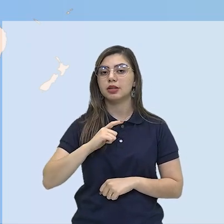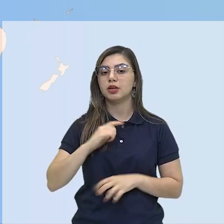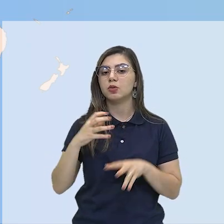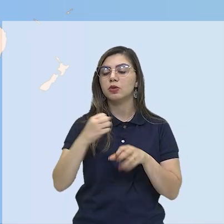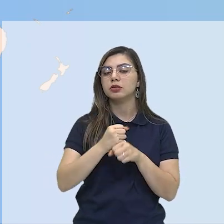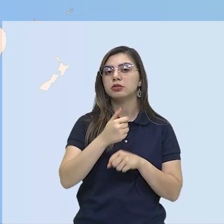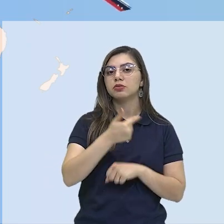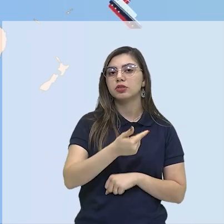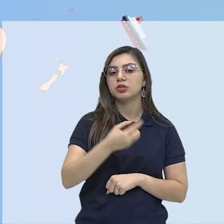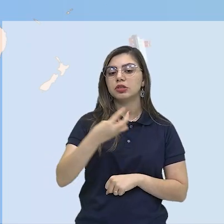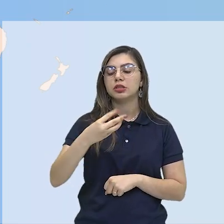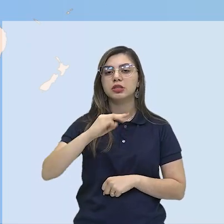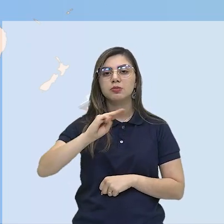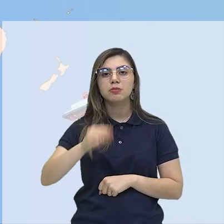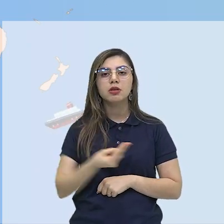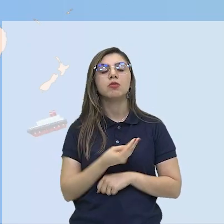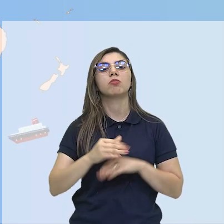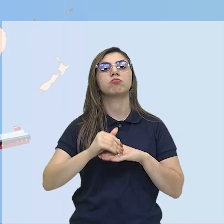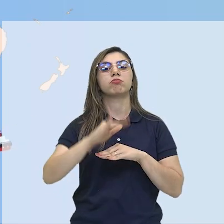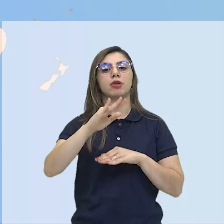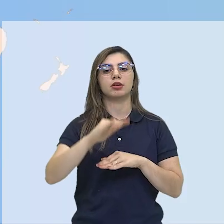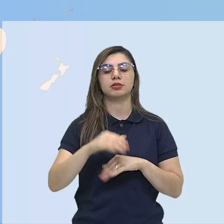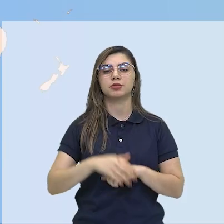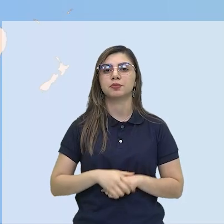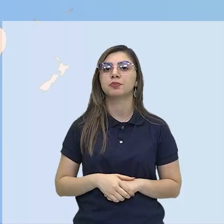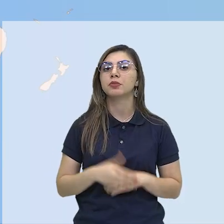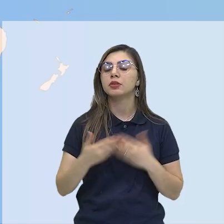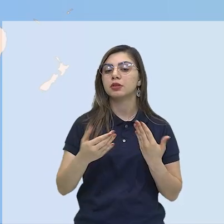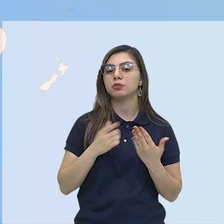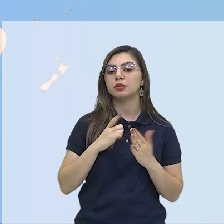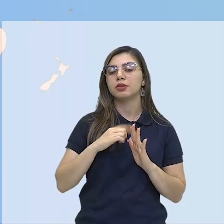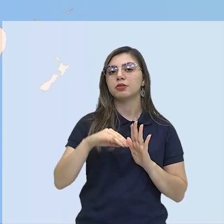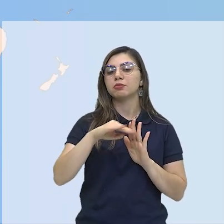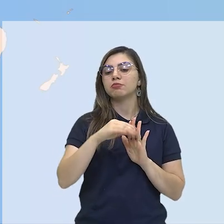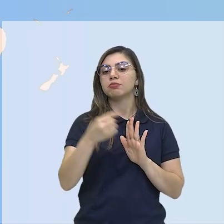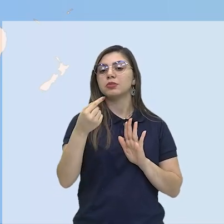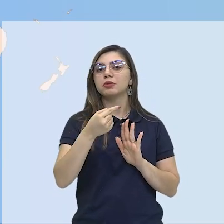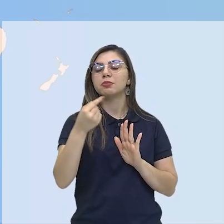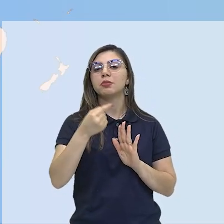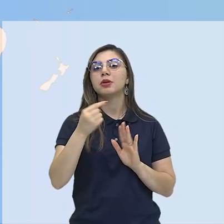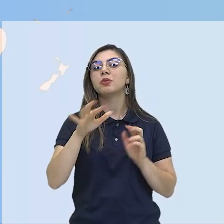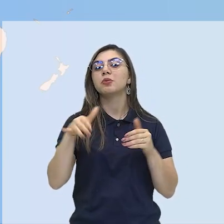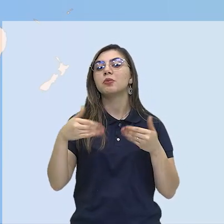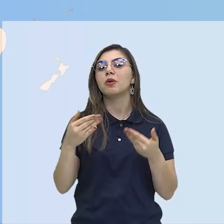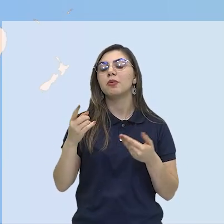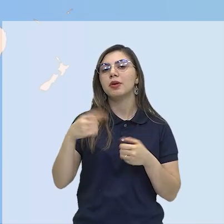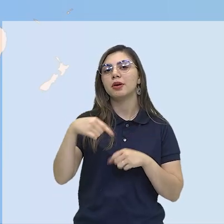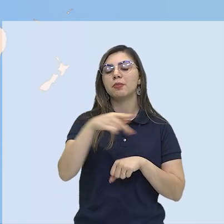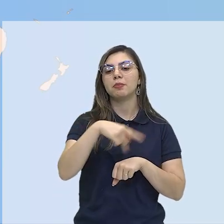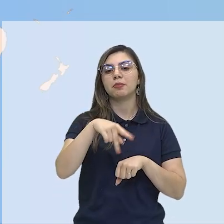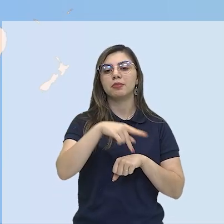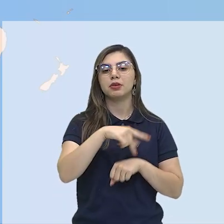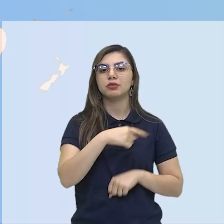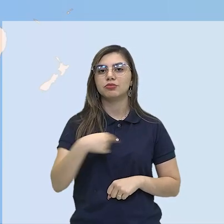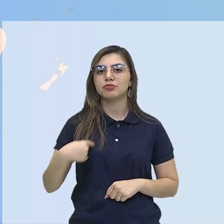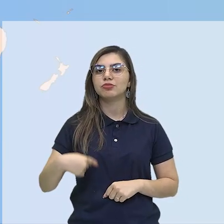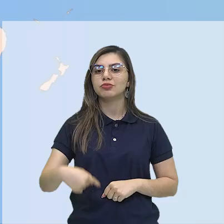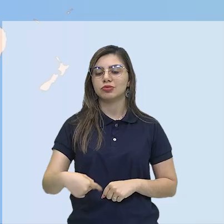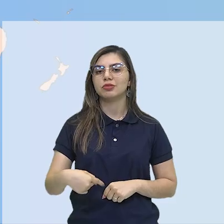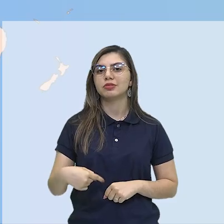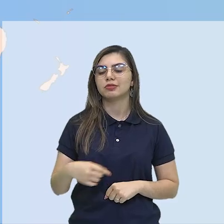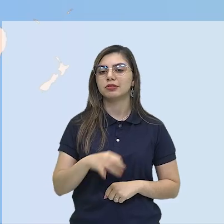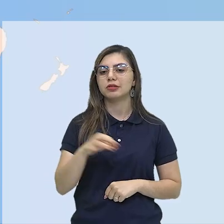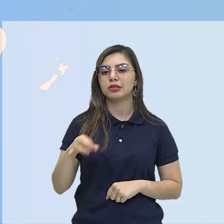de pescado. E em 2019, o principal país pesqueiro foi a China, com a qual ela teve ali